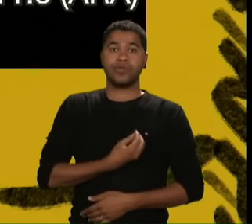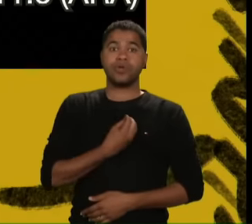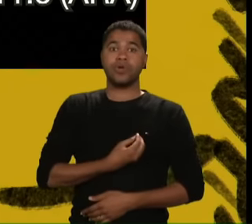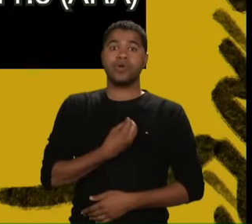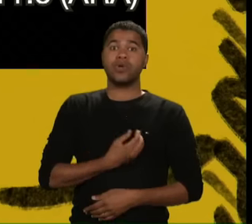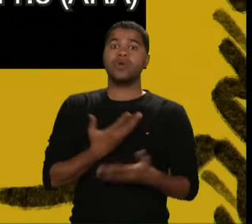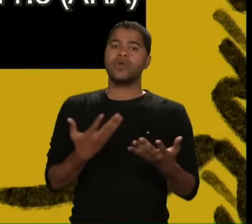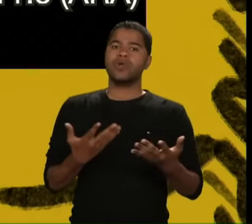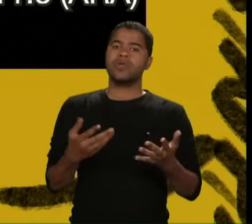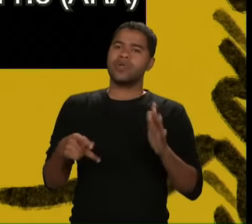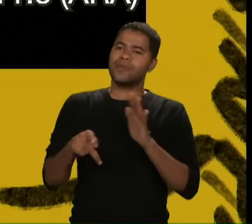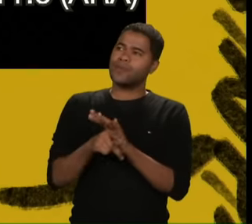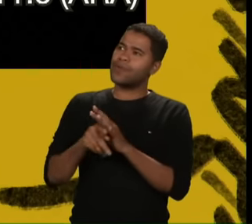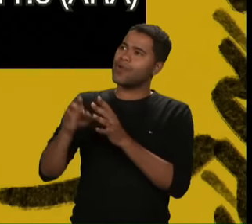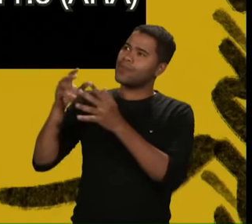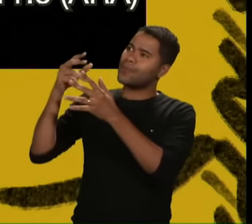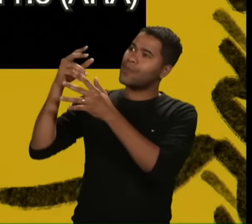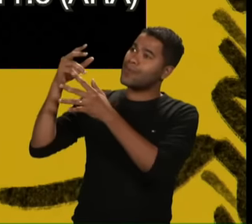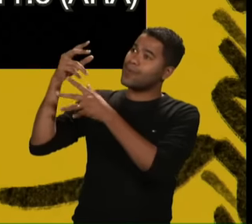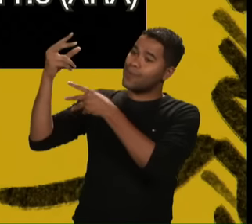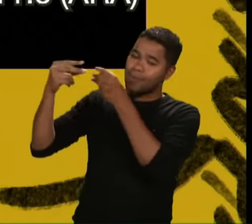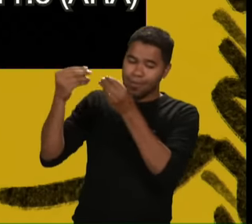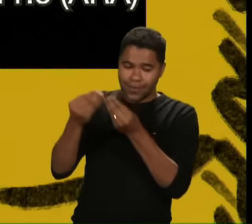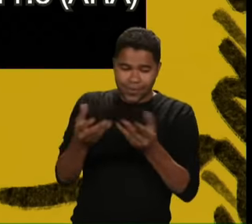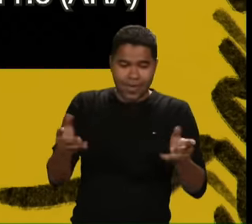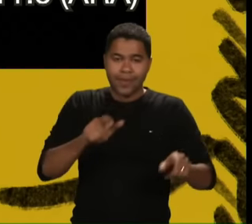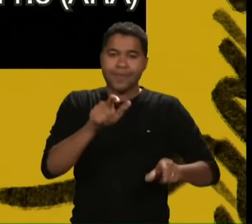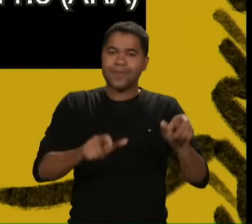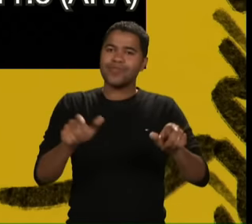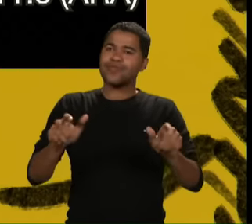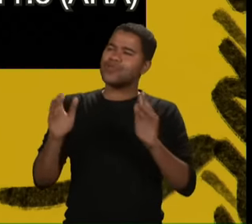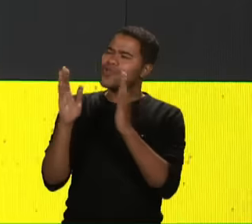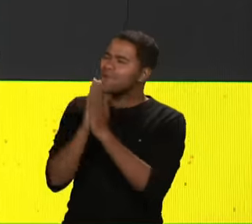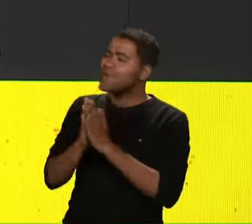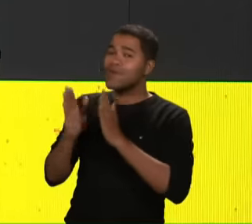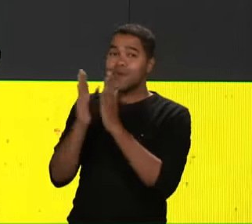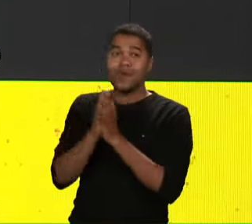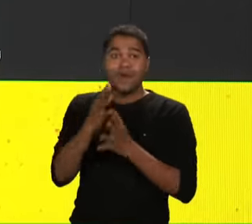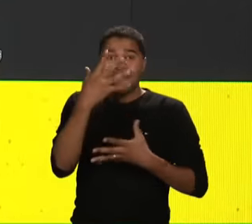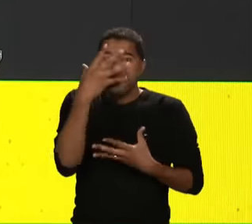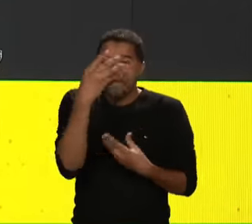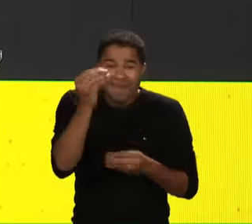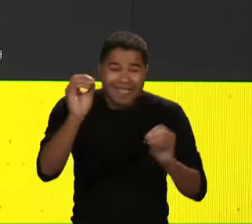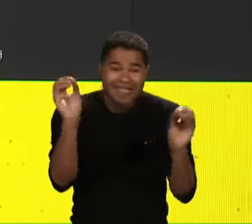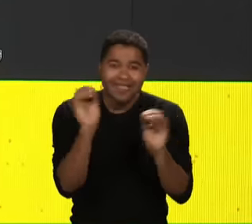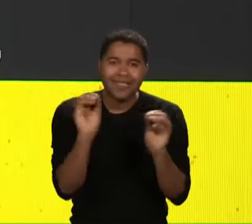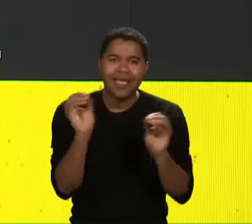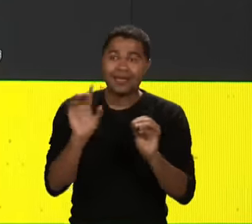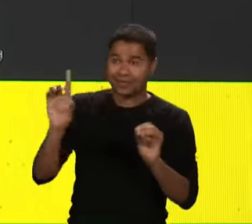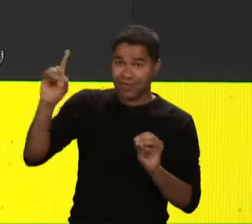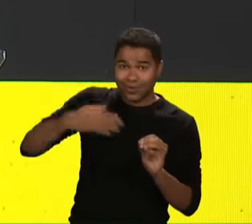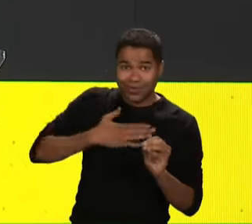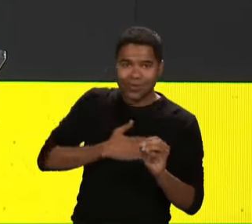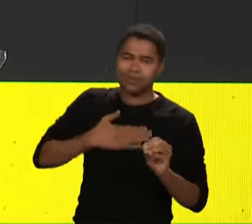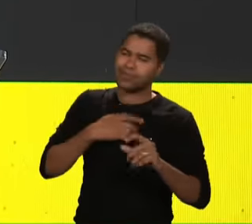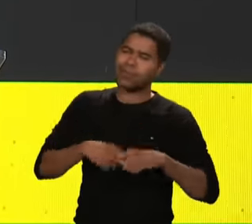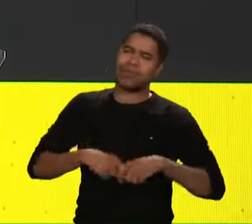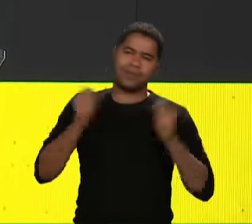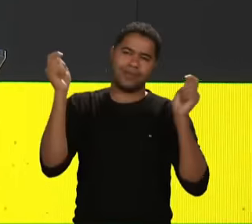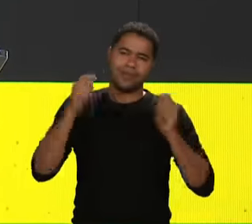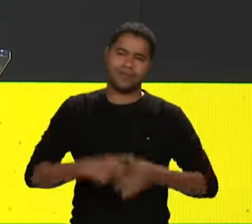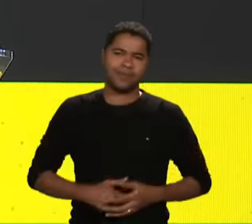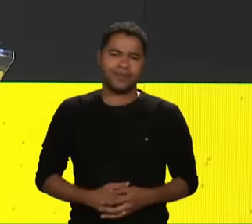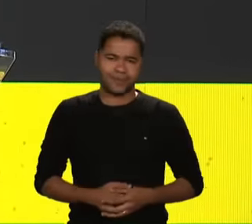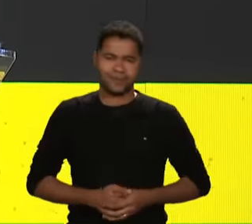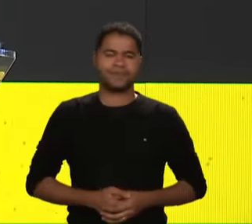torna galardoador dos que o buscam. Sem fé é impossível